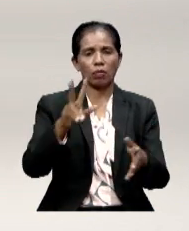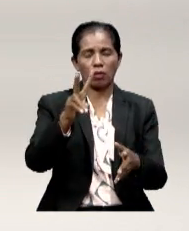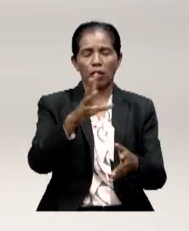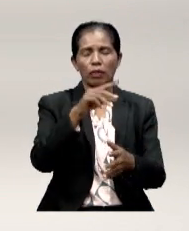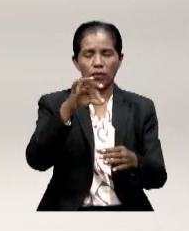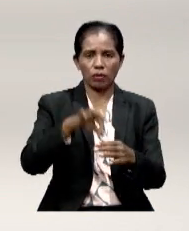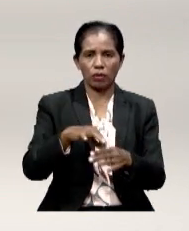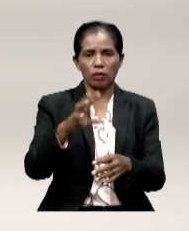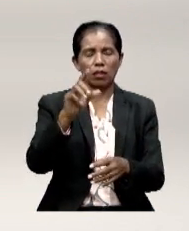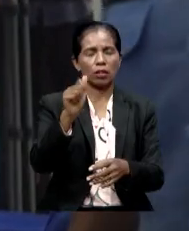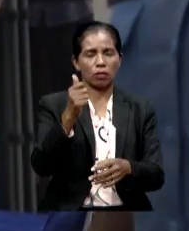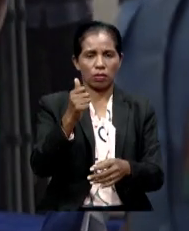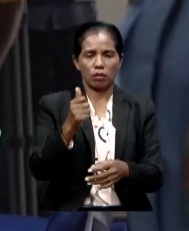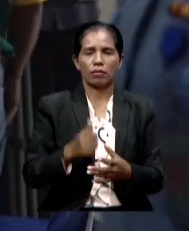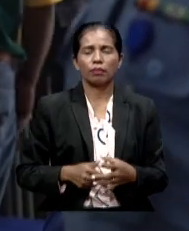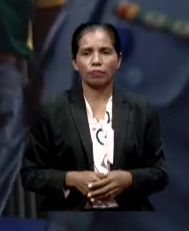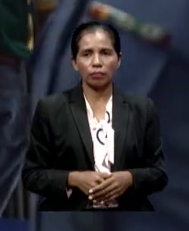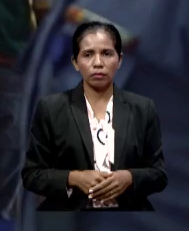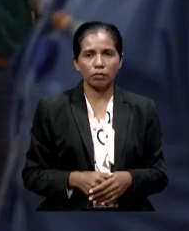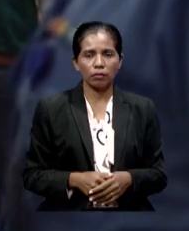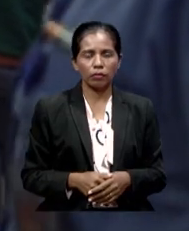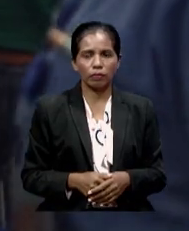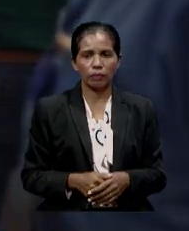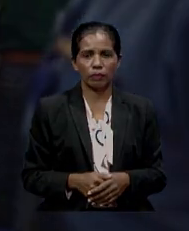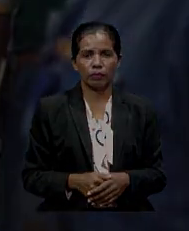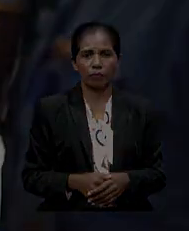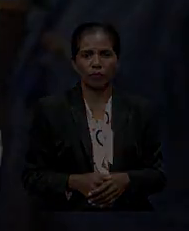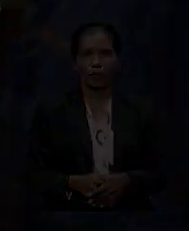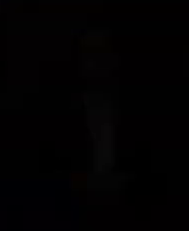resitado nenulu recin ida. Santina de Jesus, Rafael dos Reis, Ziemen.